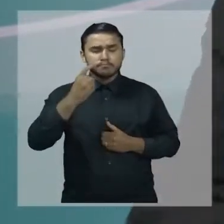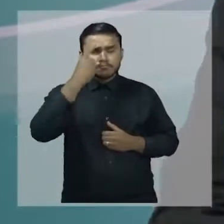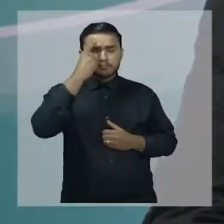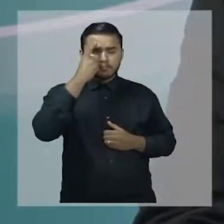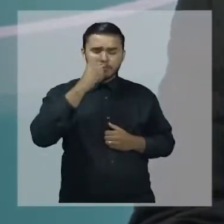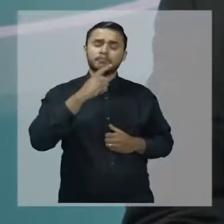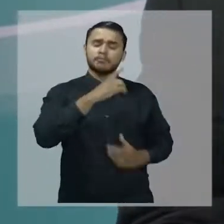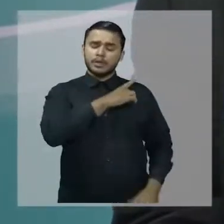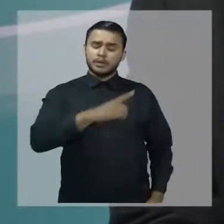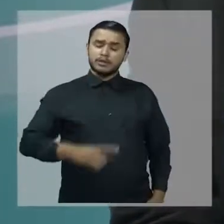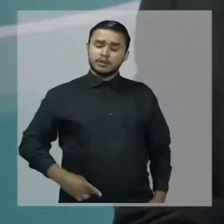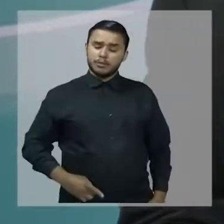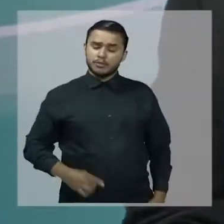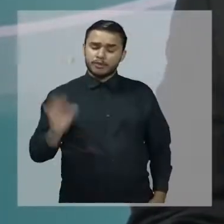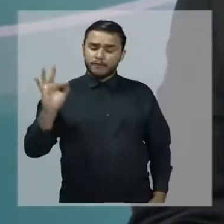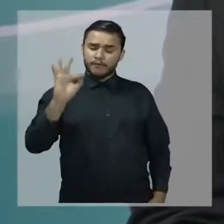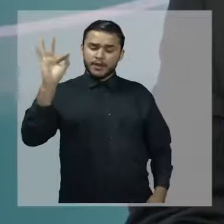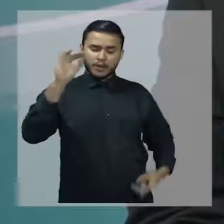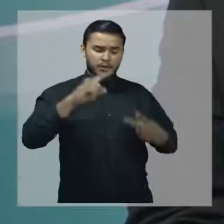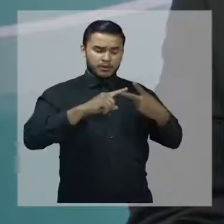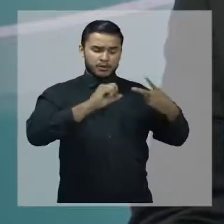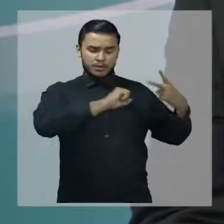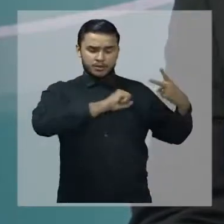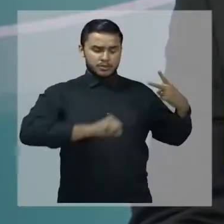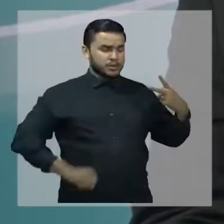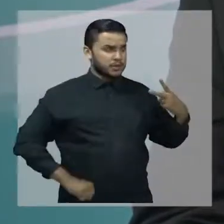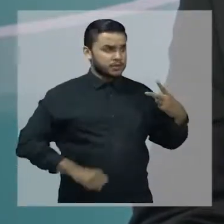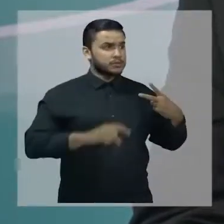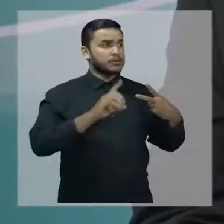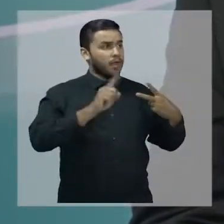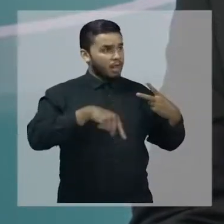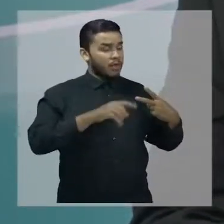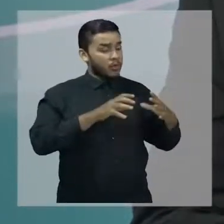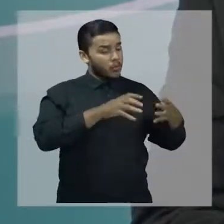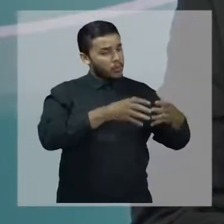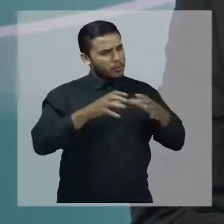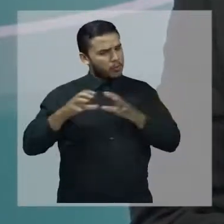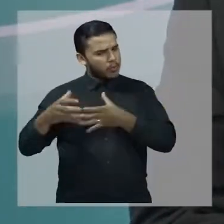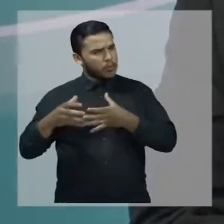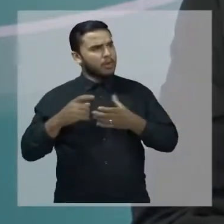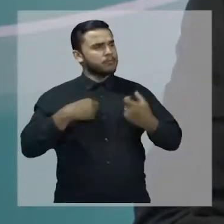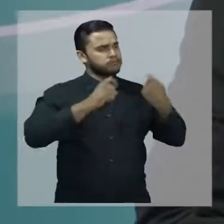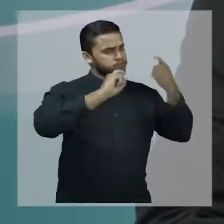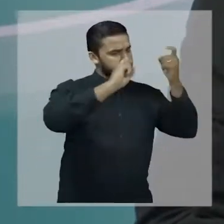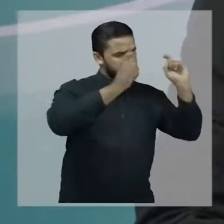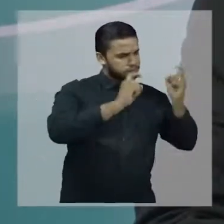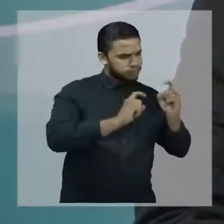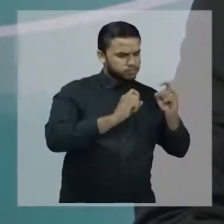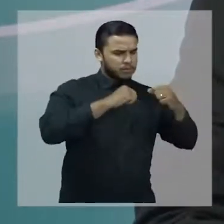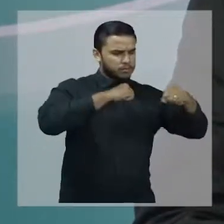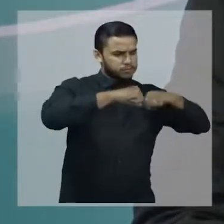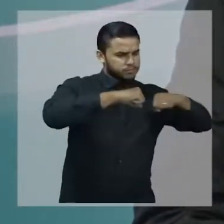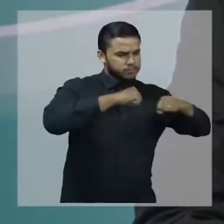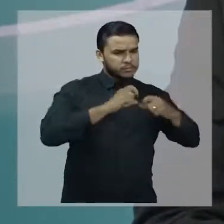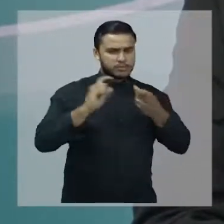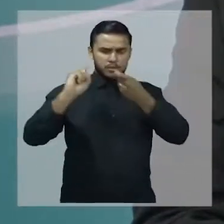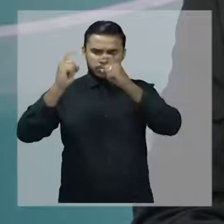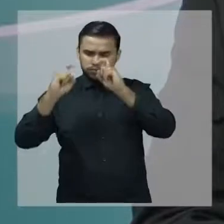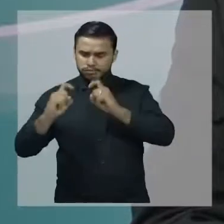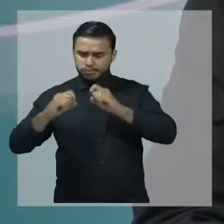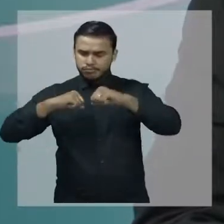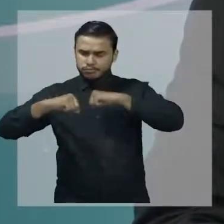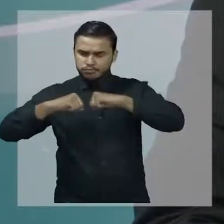Legislativo ele tem que cumprir a sua tarefa, e a sua tarefa é provocar o debate, o debate político em meio